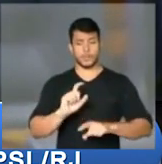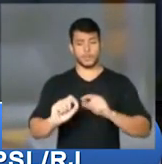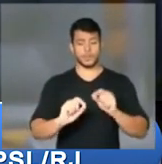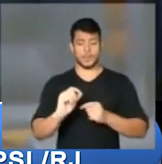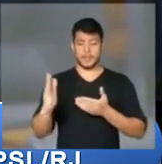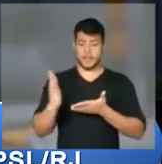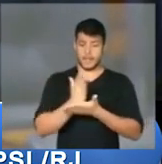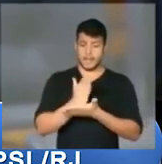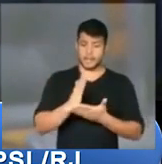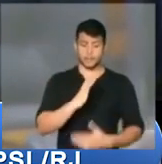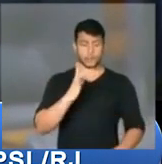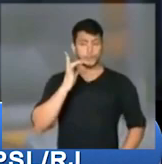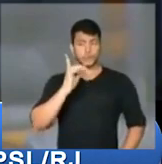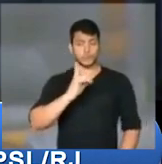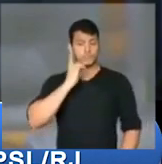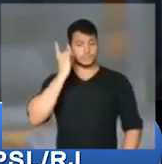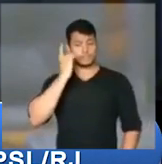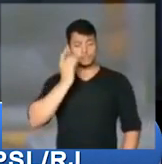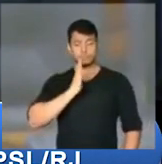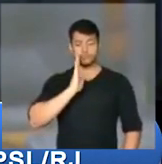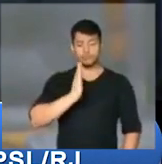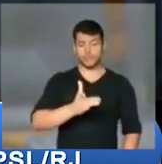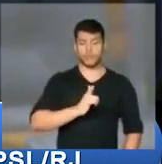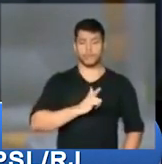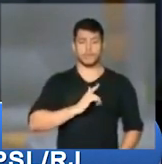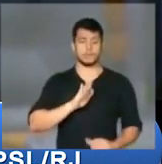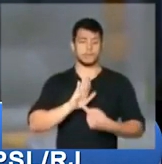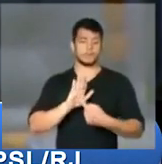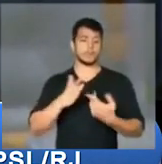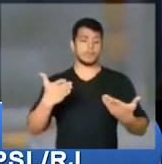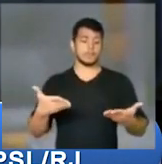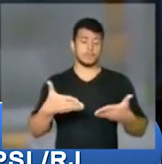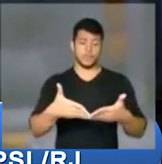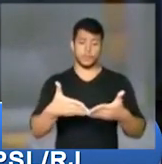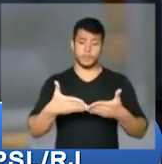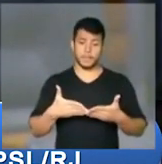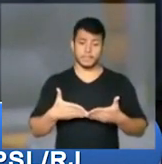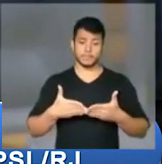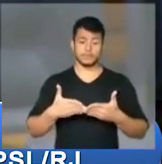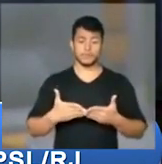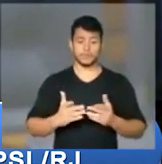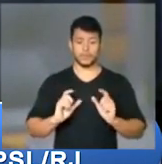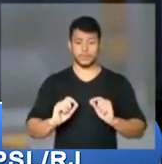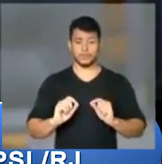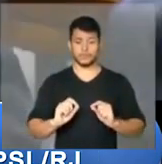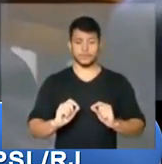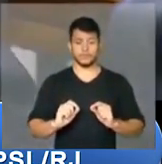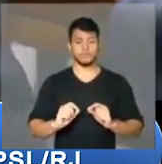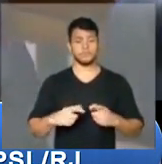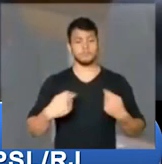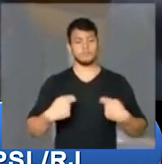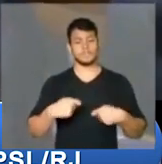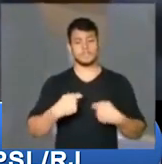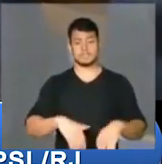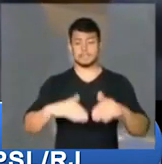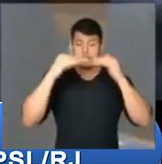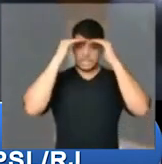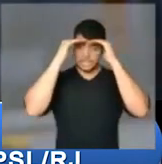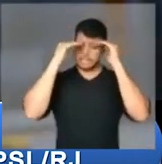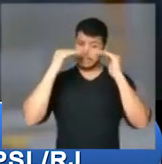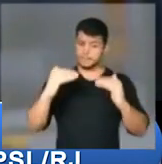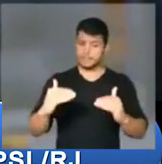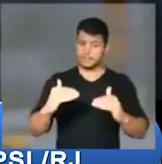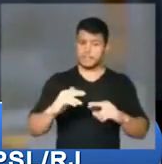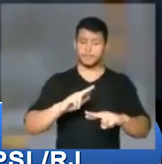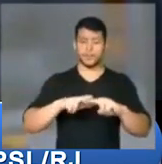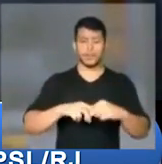alguns deputados são colocados de uma forma ou de outra. Então, eu queria pedir a Vossa Excelência que que tivesse respeito, ao invés de fazer